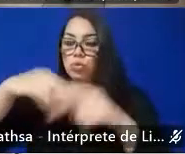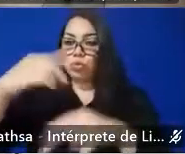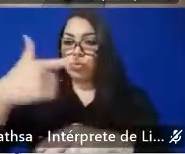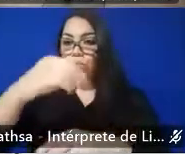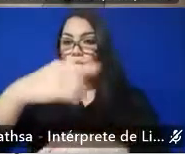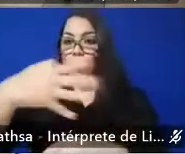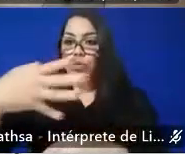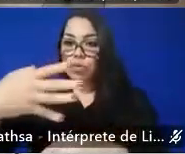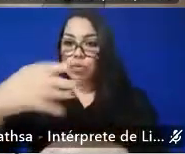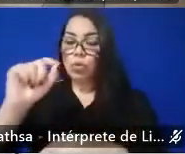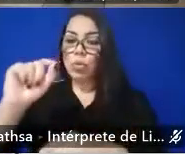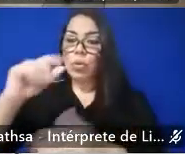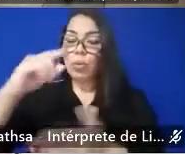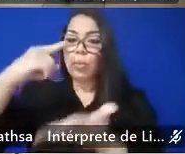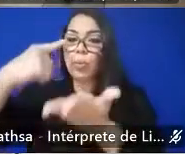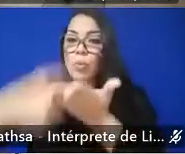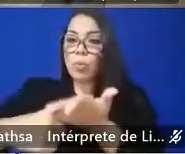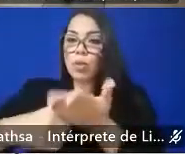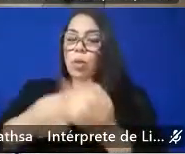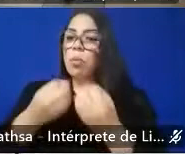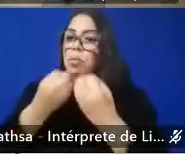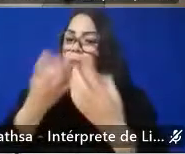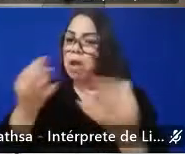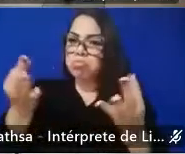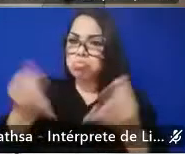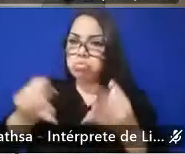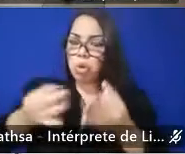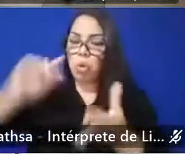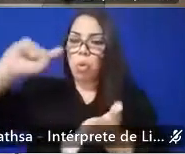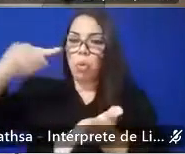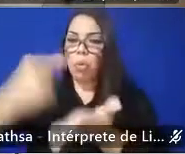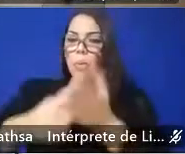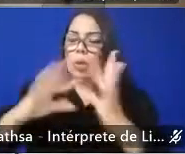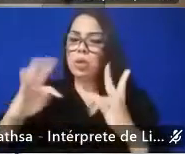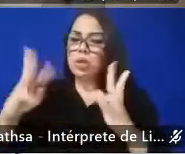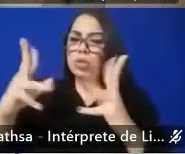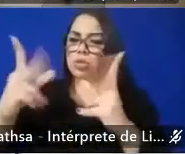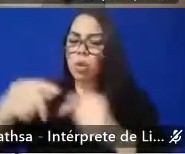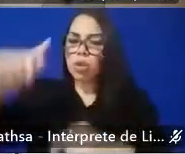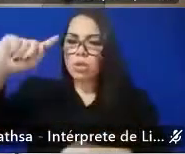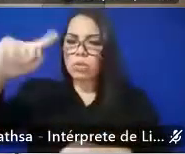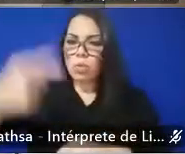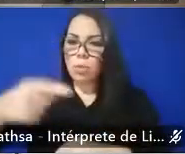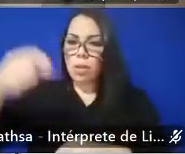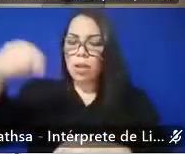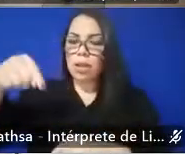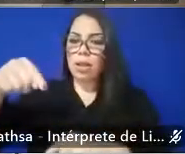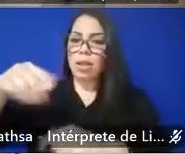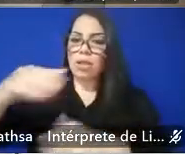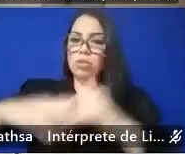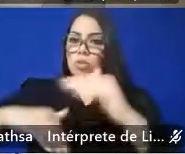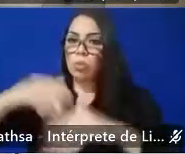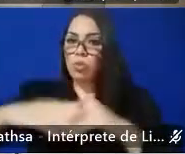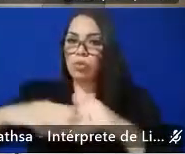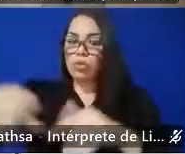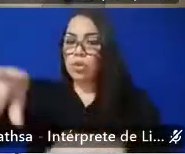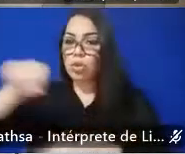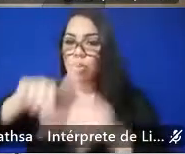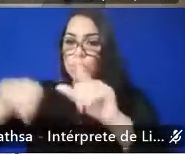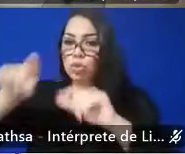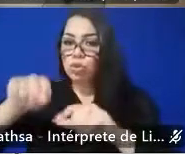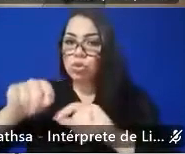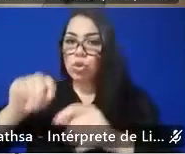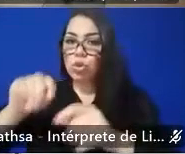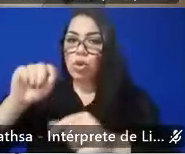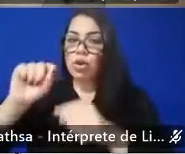prometeu bem e fielmente cumprir os deveres inerentes ao cargo para o qual foi eleito em pleito realizado no